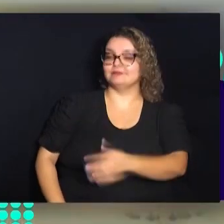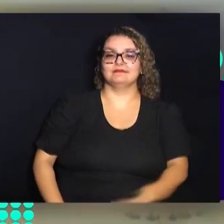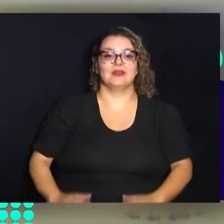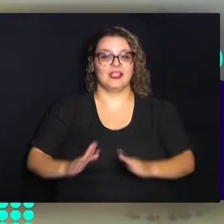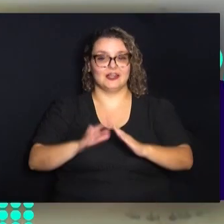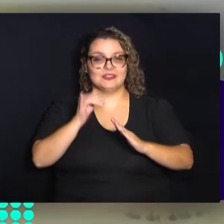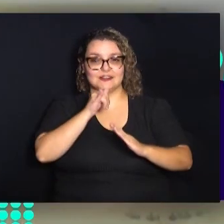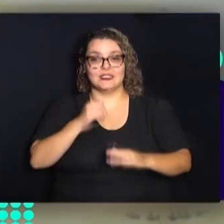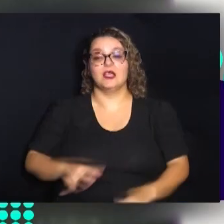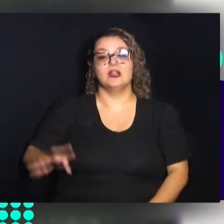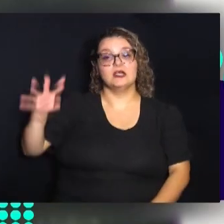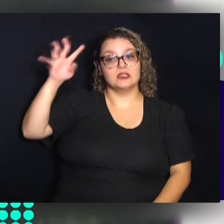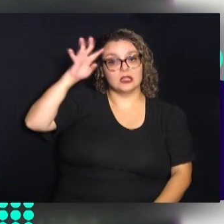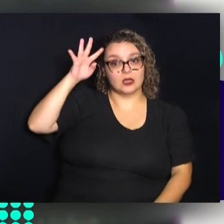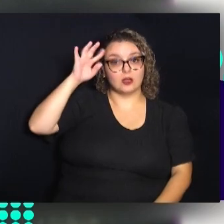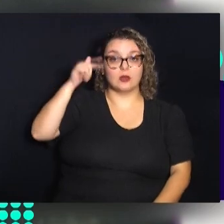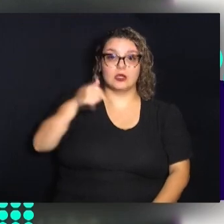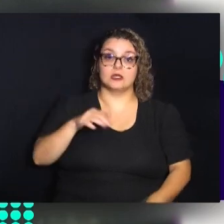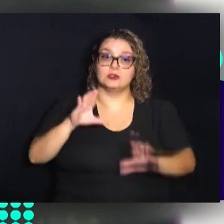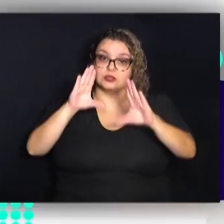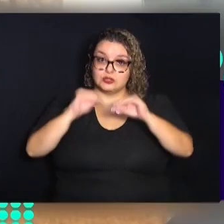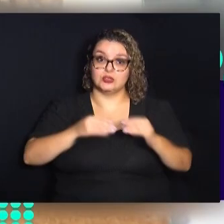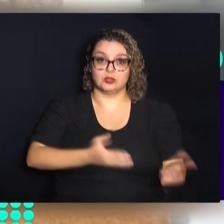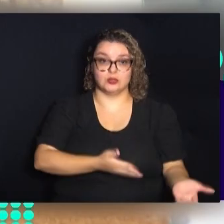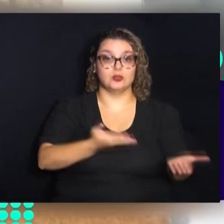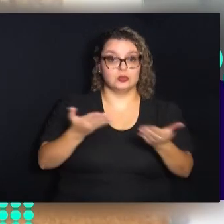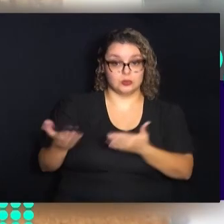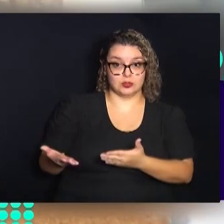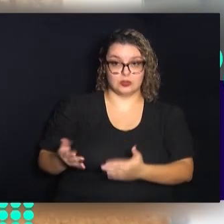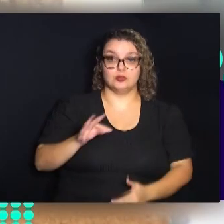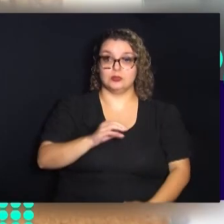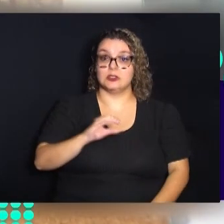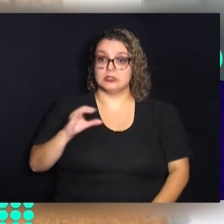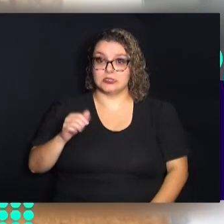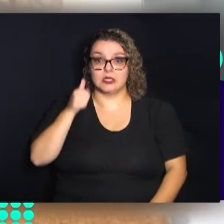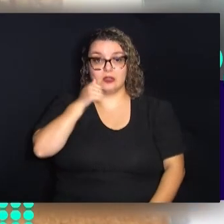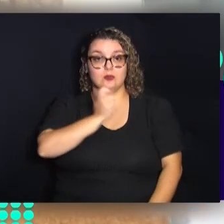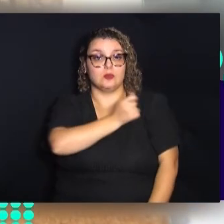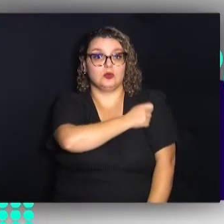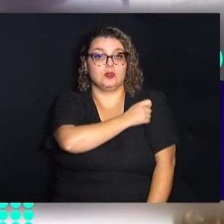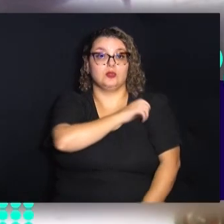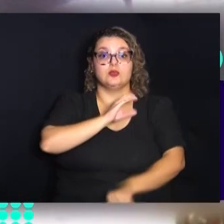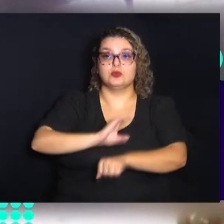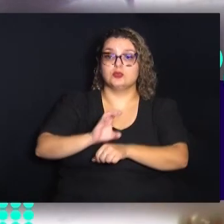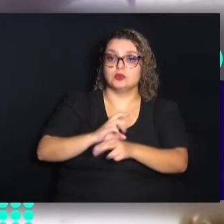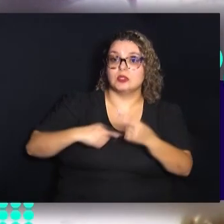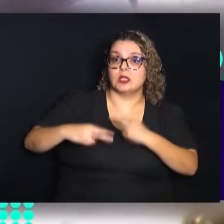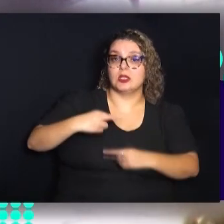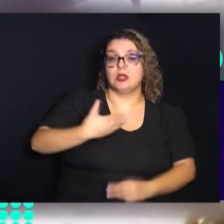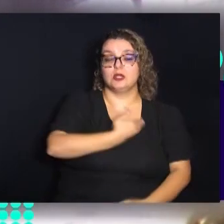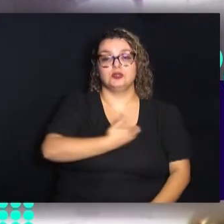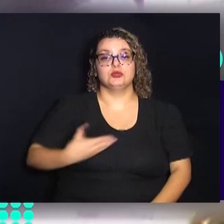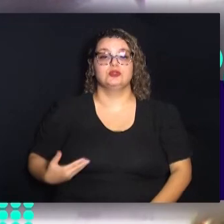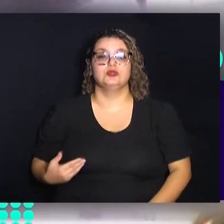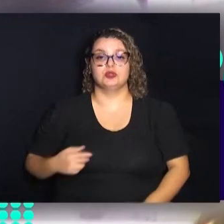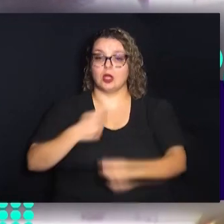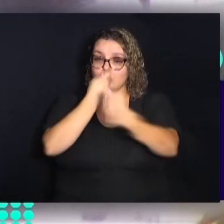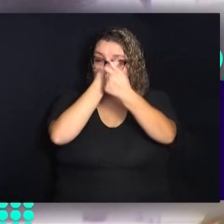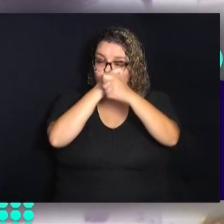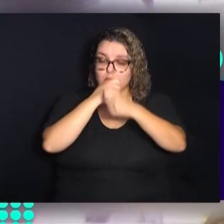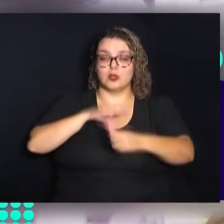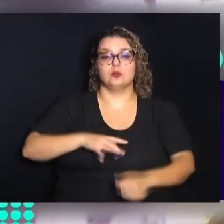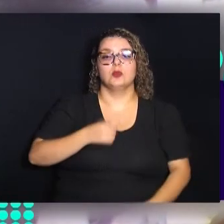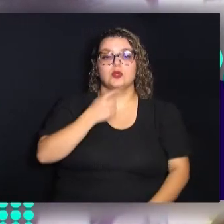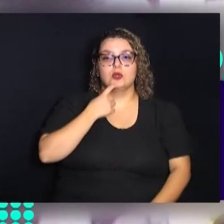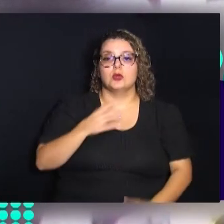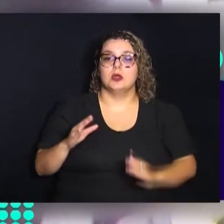de Itália. Na quarta, às 7 da noite, tem a apresentação do TCC das alunas do curso de Relações Públicas da